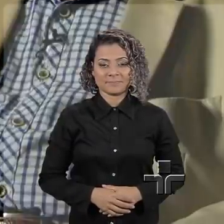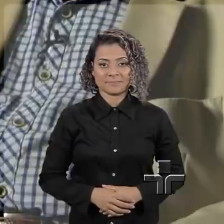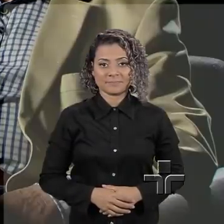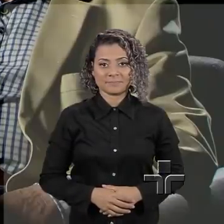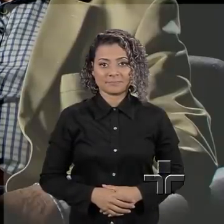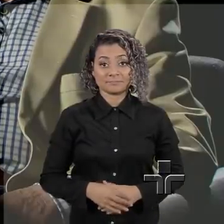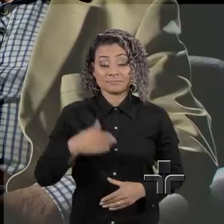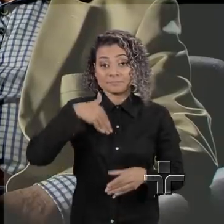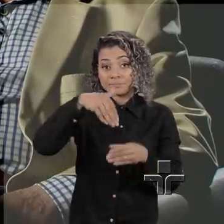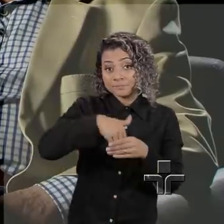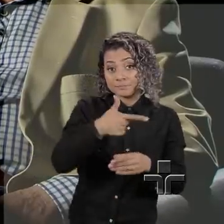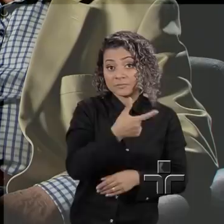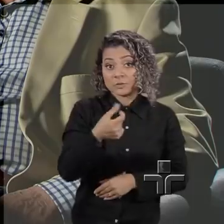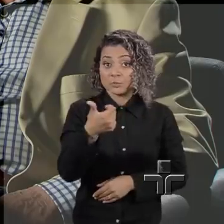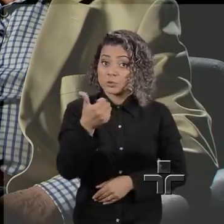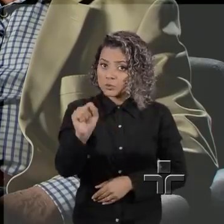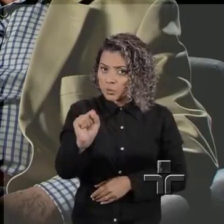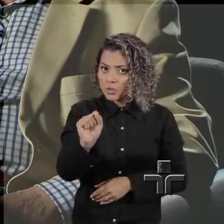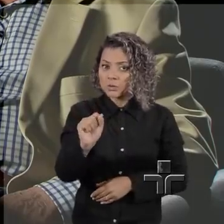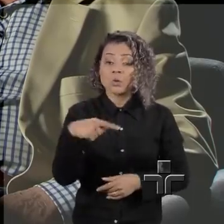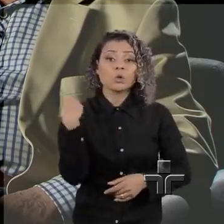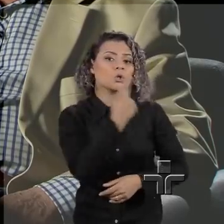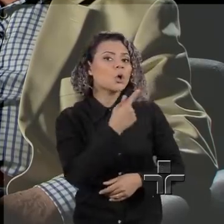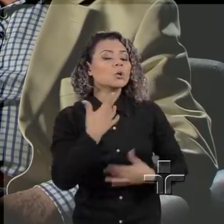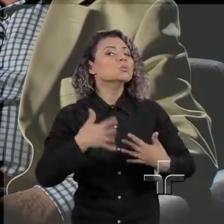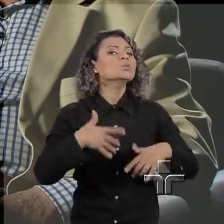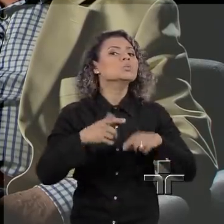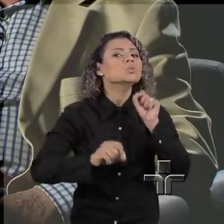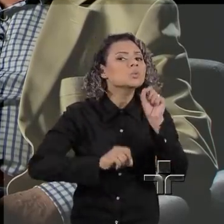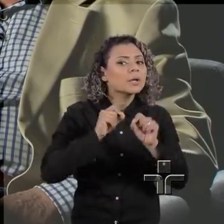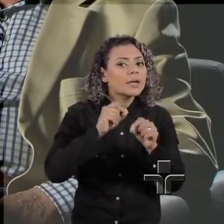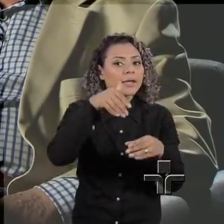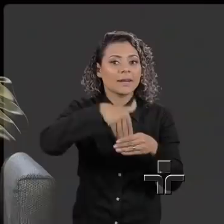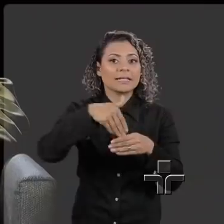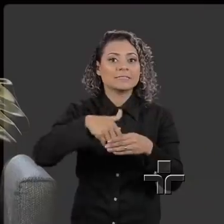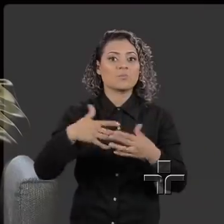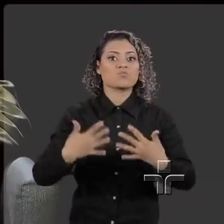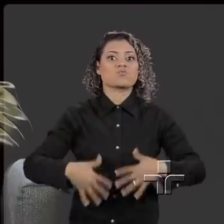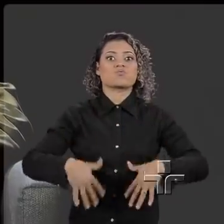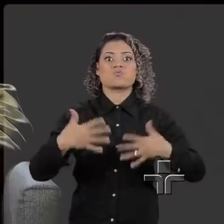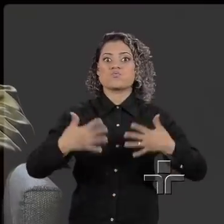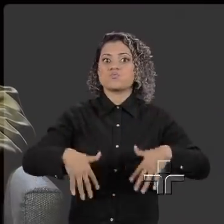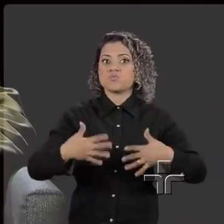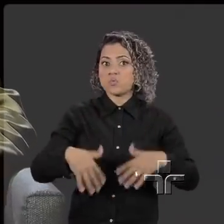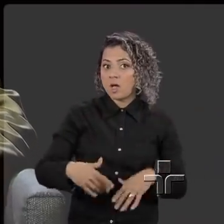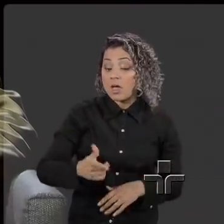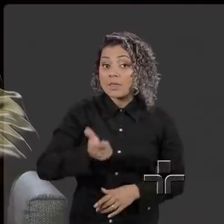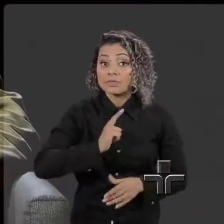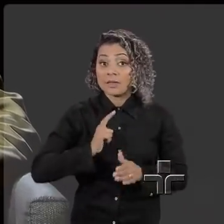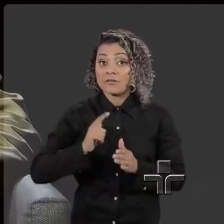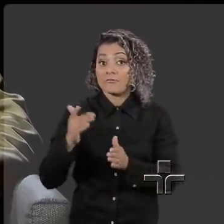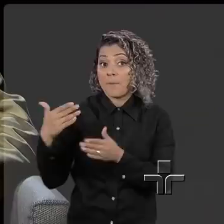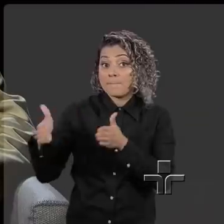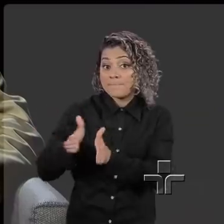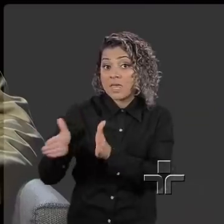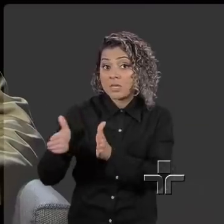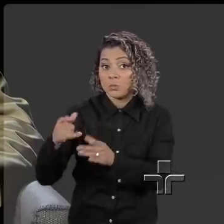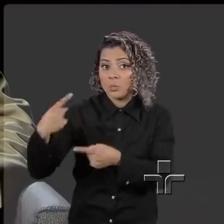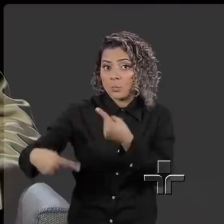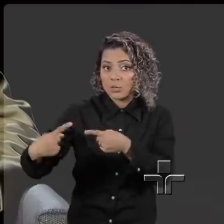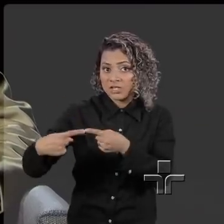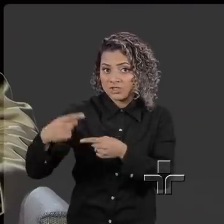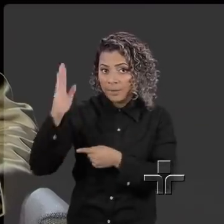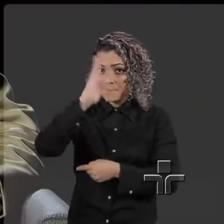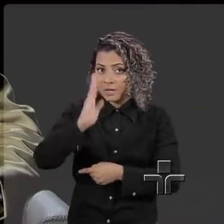A eleição de 2018 foi o que nós podemos chamar uma eleição crítica. Concluiu um ciclo histórico da política